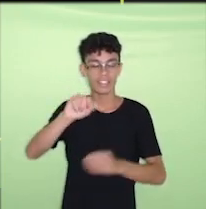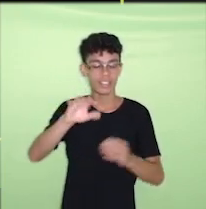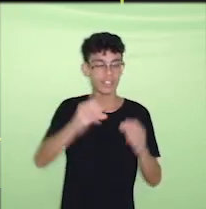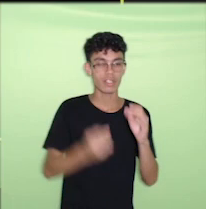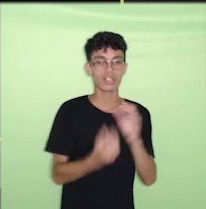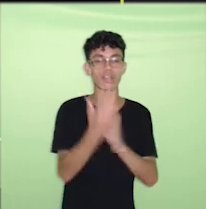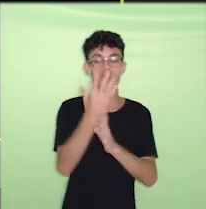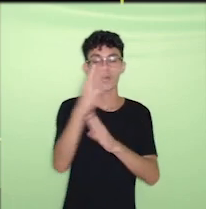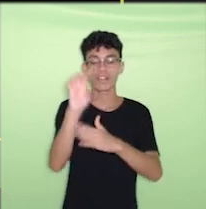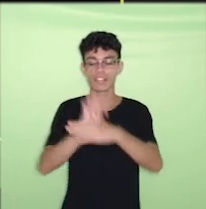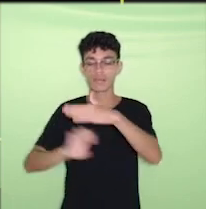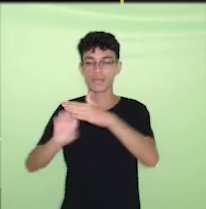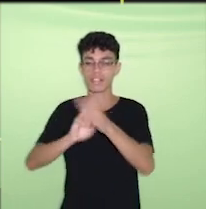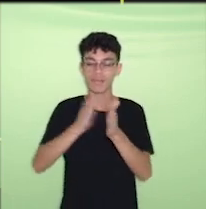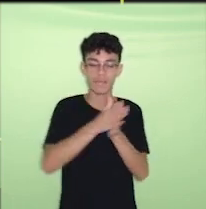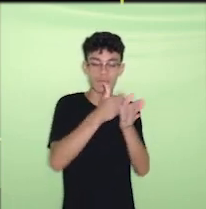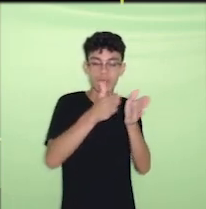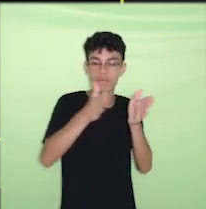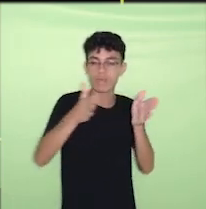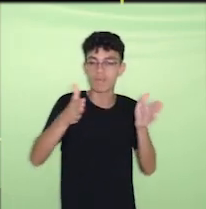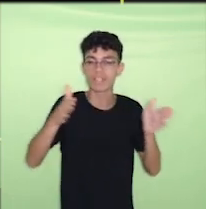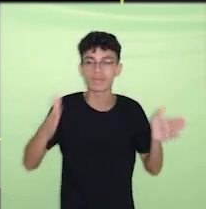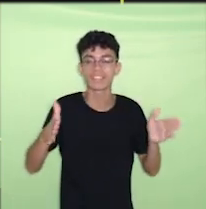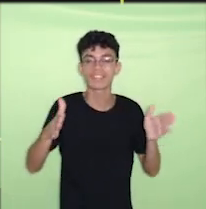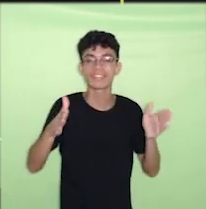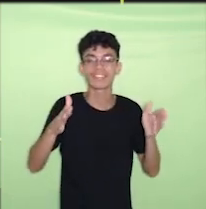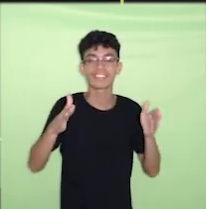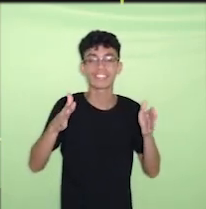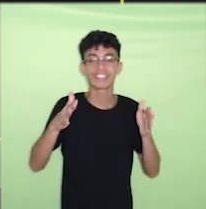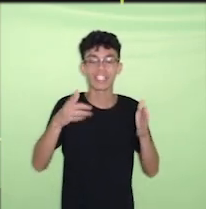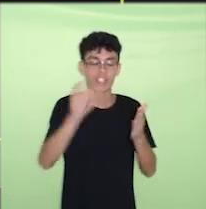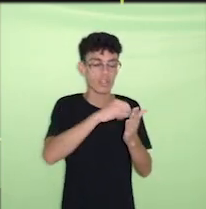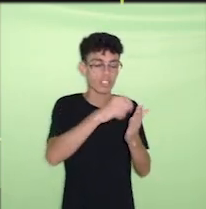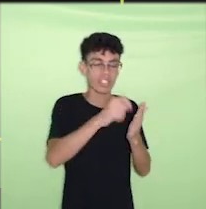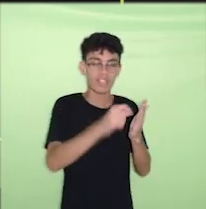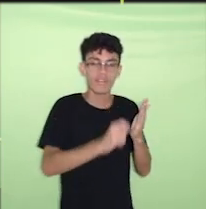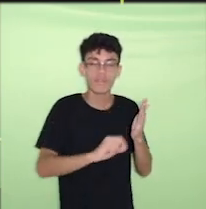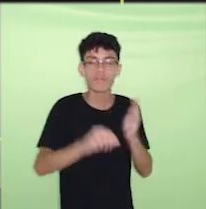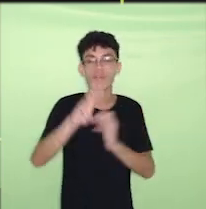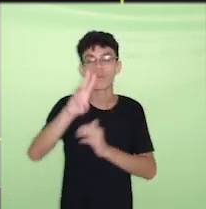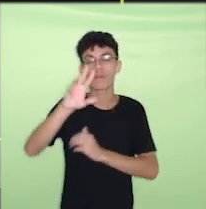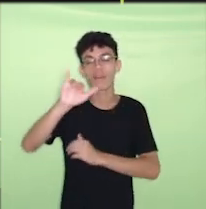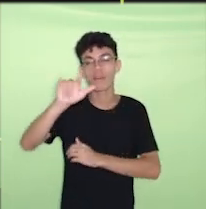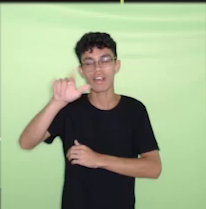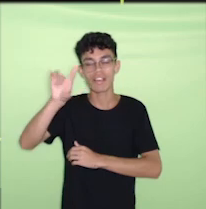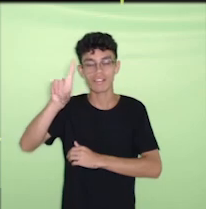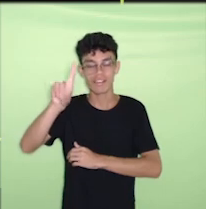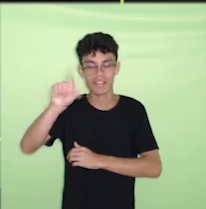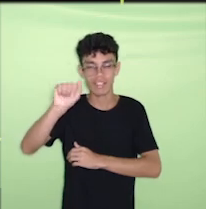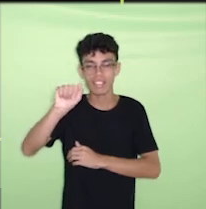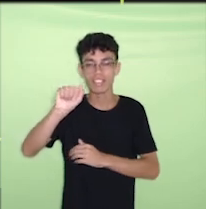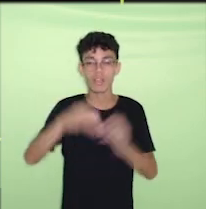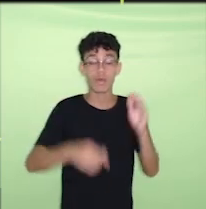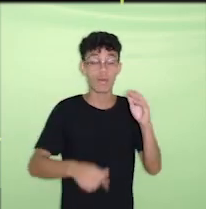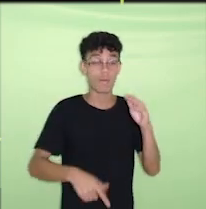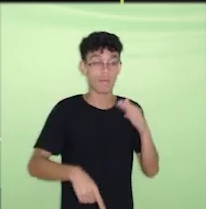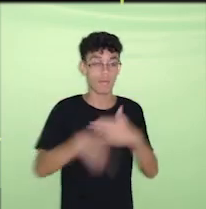empresa, seguindo a ordem cronológica das peças que a Hilda escreveu, que foi a primeira peça escrita